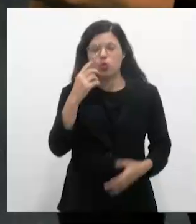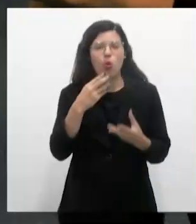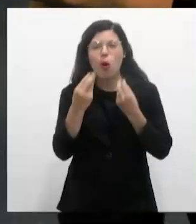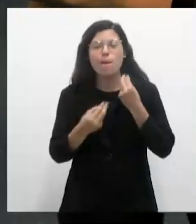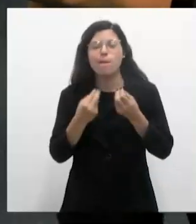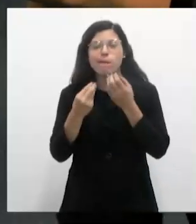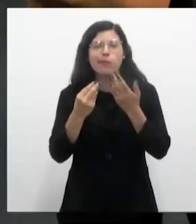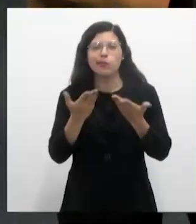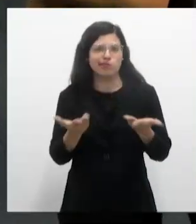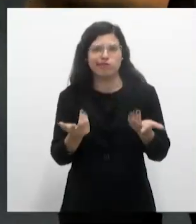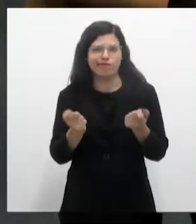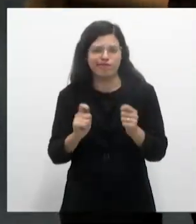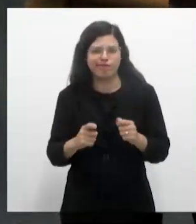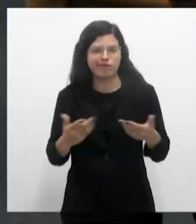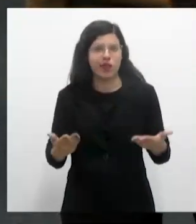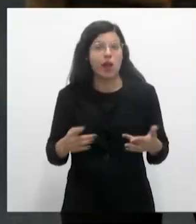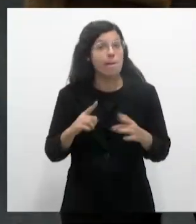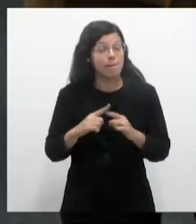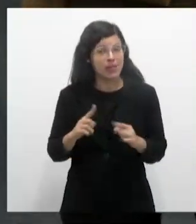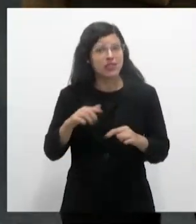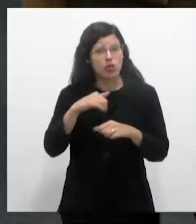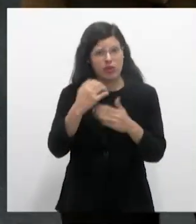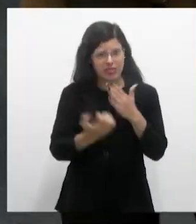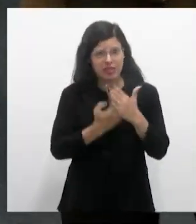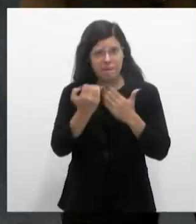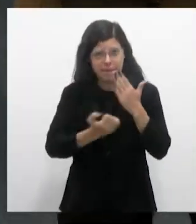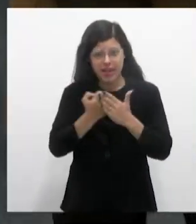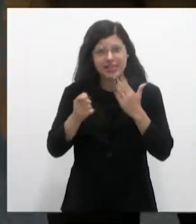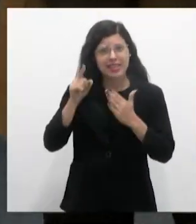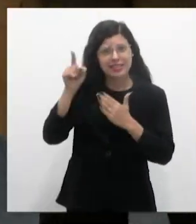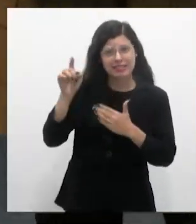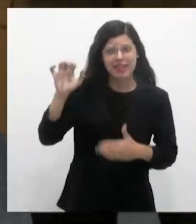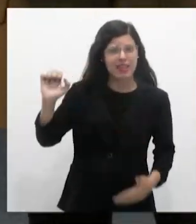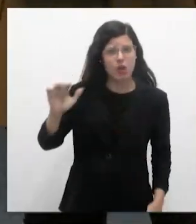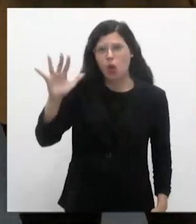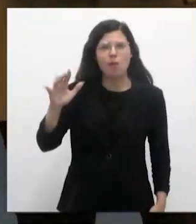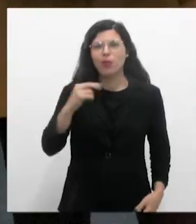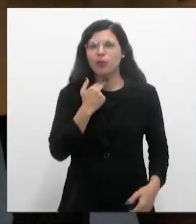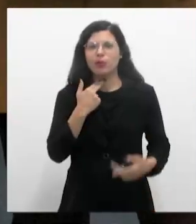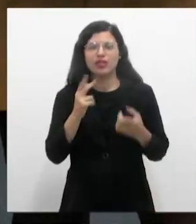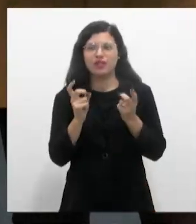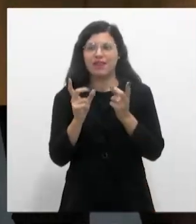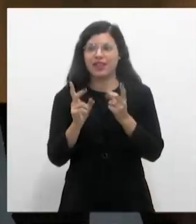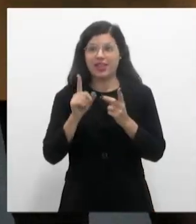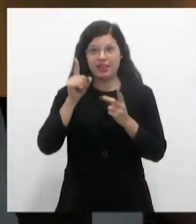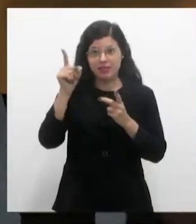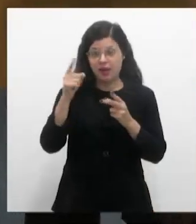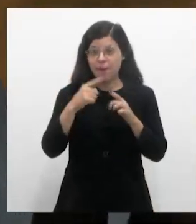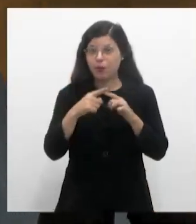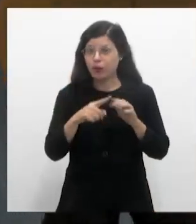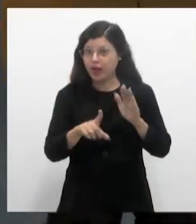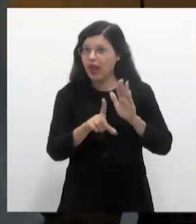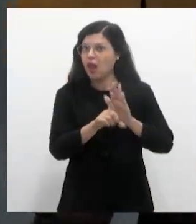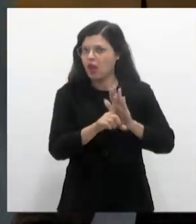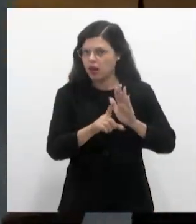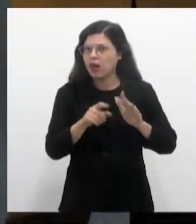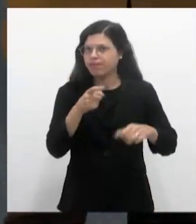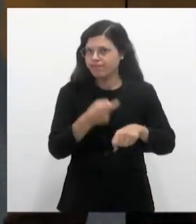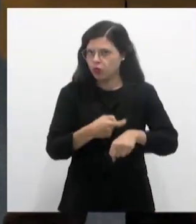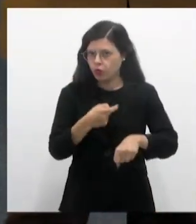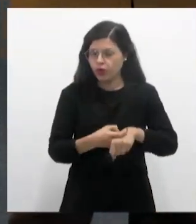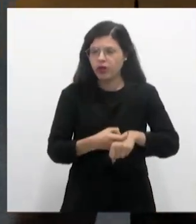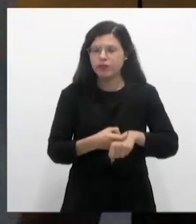Mas são as próprias multinacionais lá da Europa que não podem vender lá, porque as leis são mais restritivas,